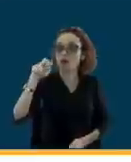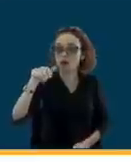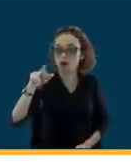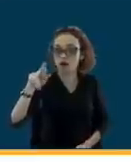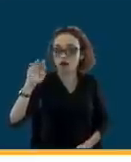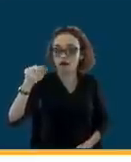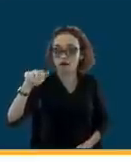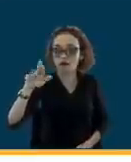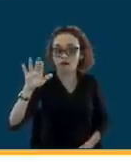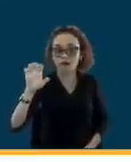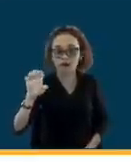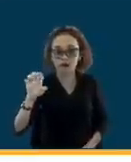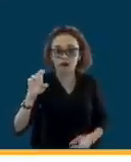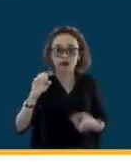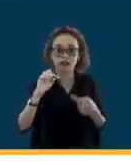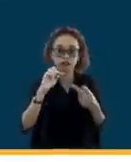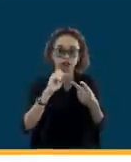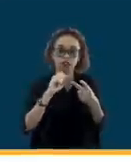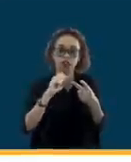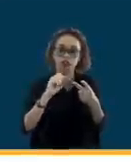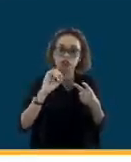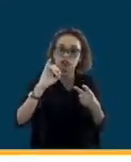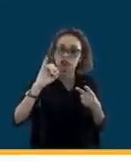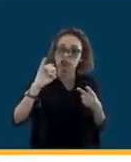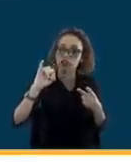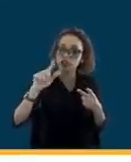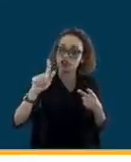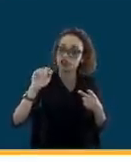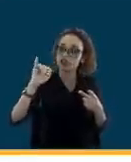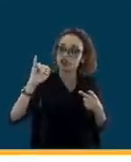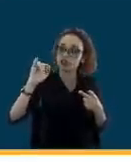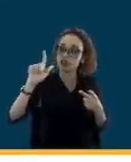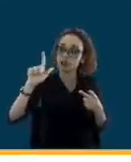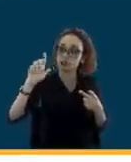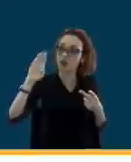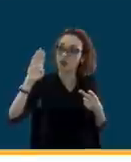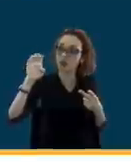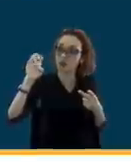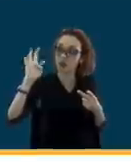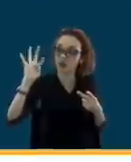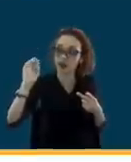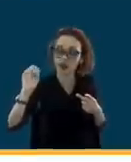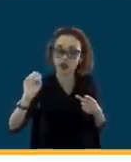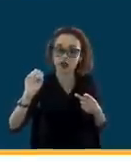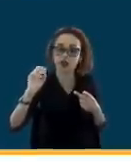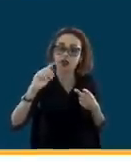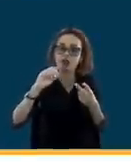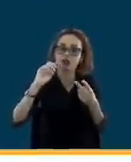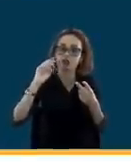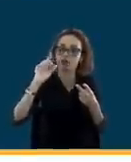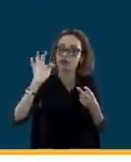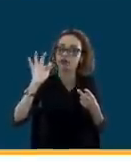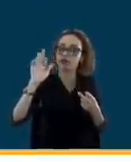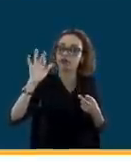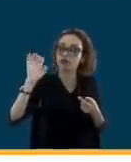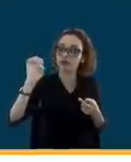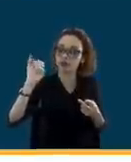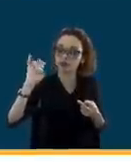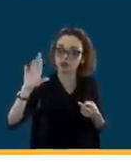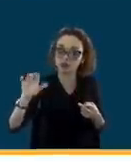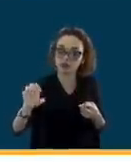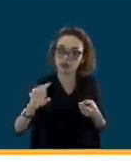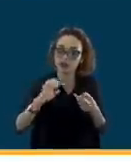o Gilberto Freire, Caio Prado e muitos outros que vieram também junto com eles ou a